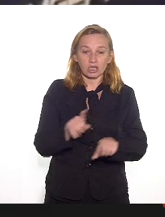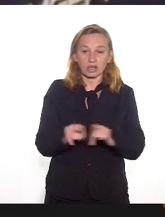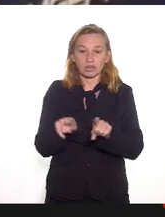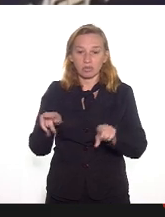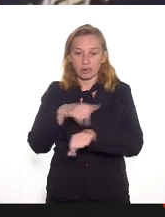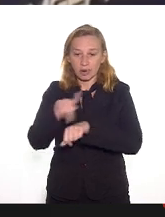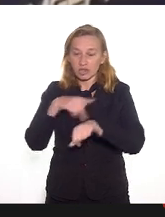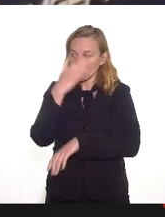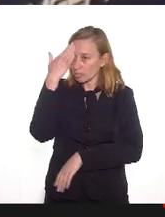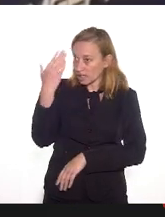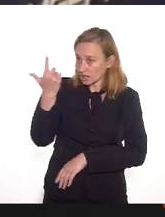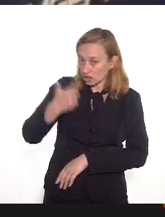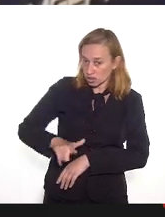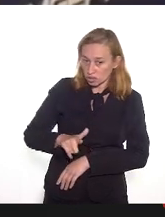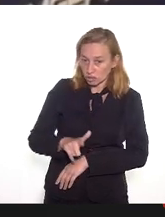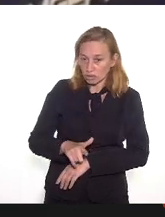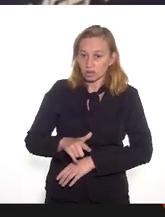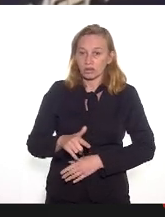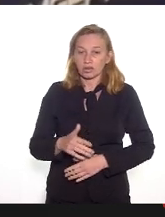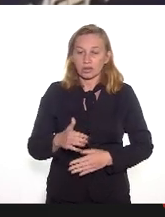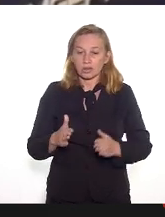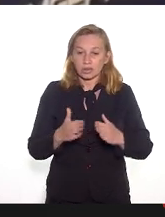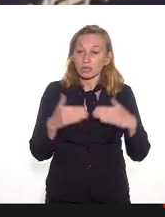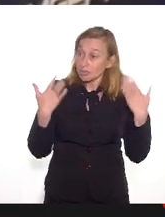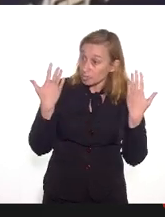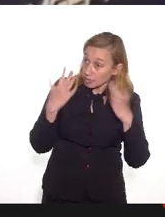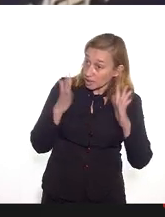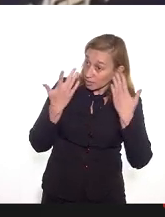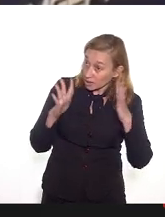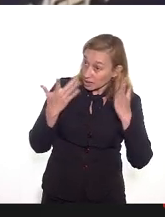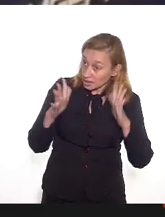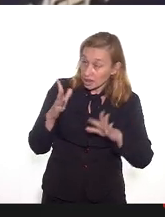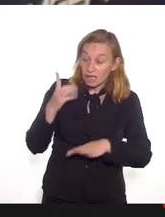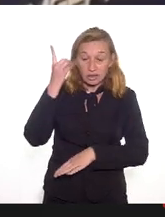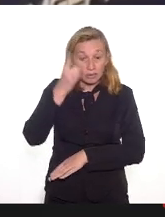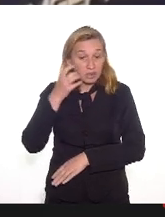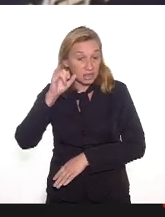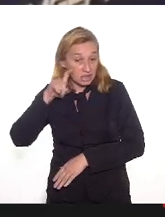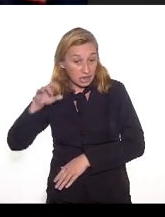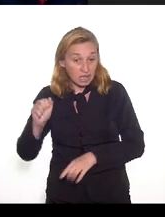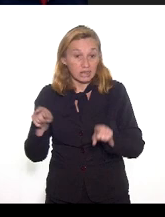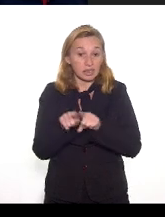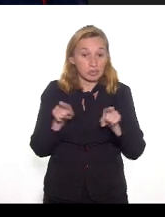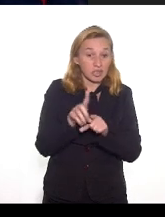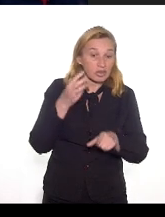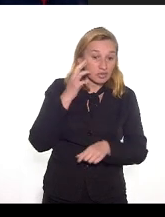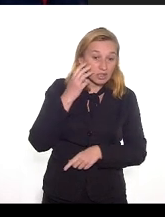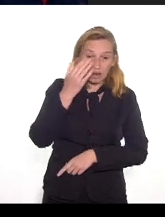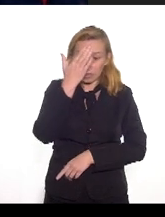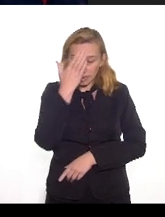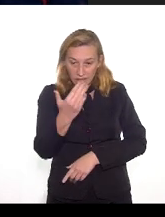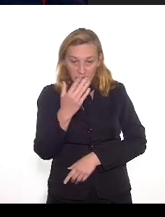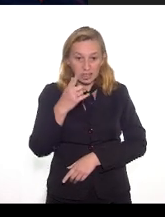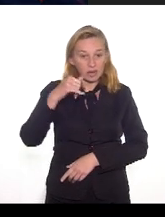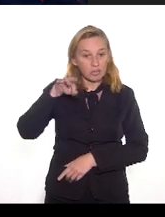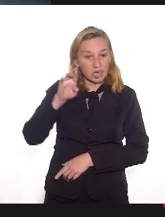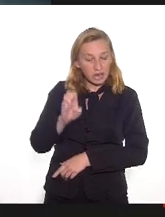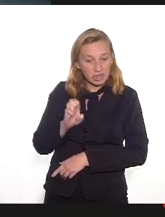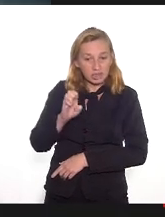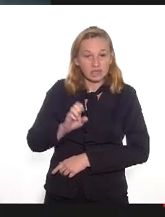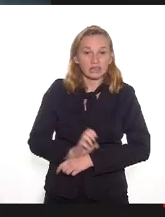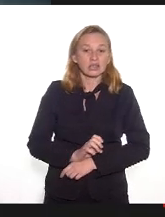Muito obrigado mais uma vez, e se a senhora me permite, parabenizar a senhora e o deputado Valdeck. Muito obrigada, Almirante